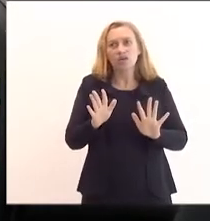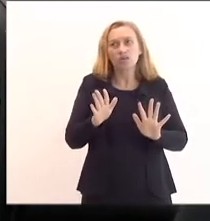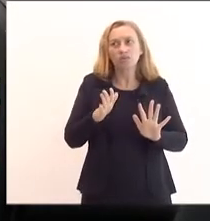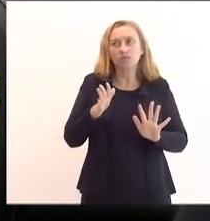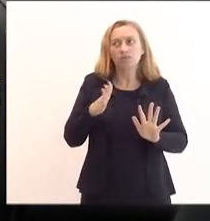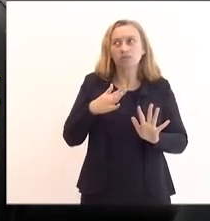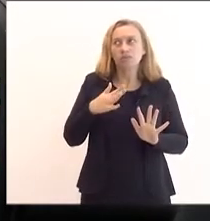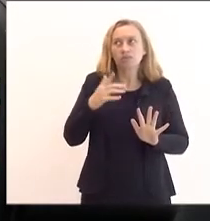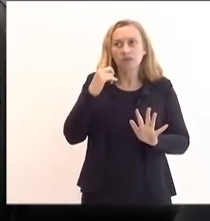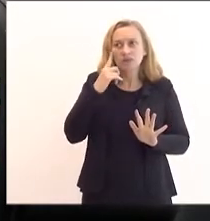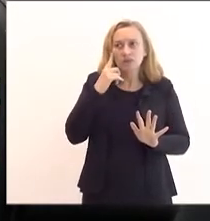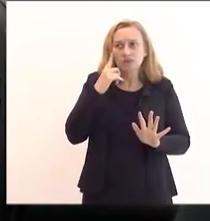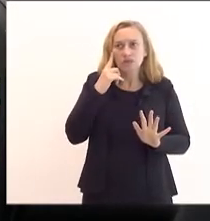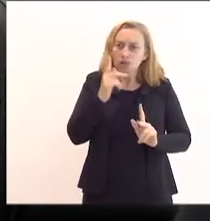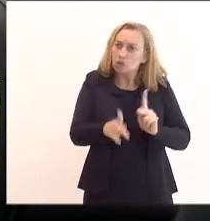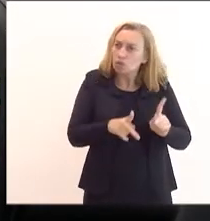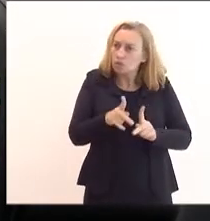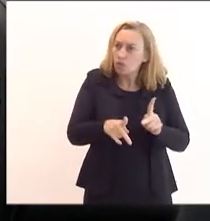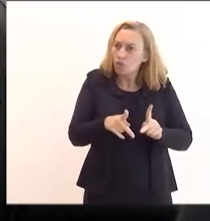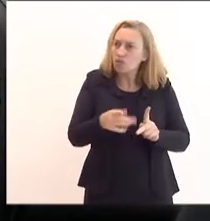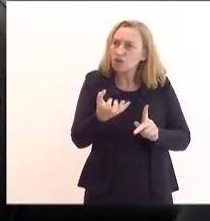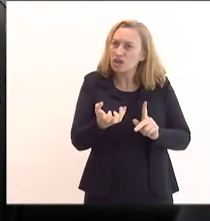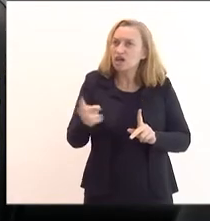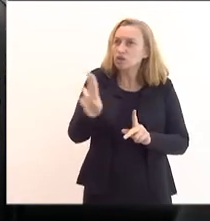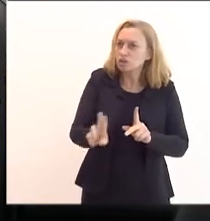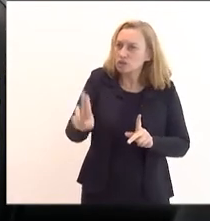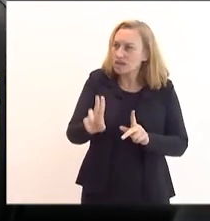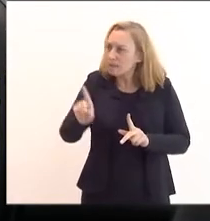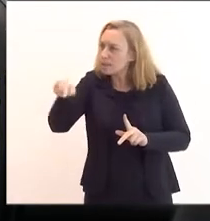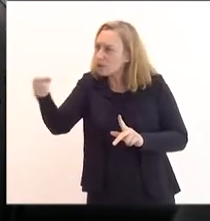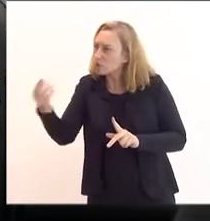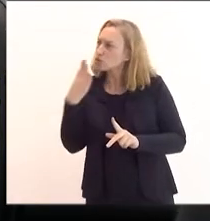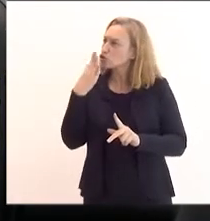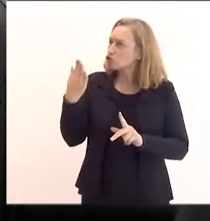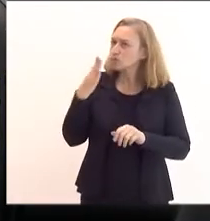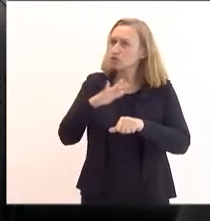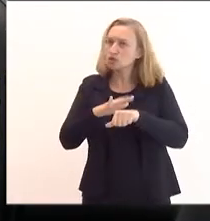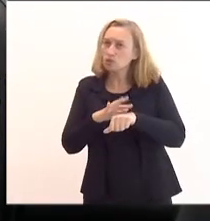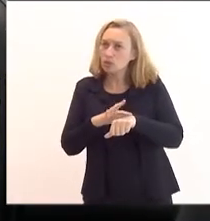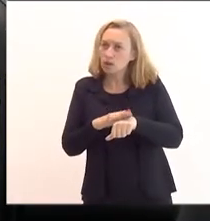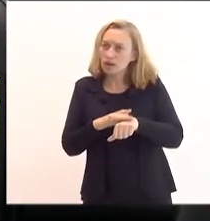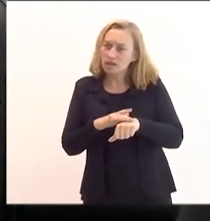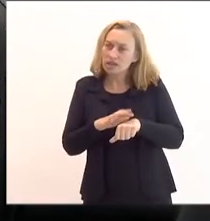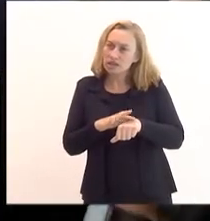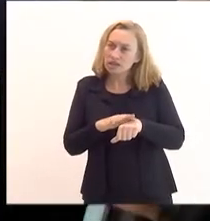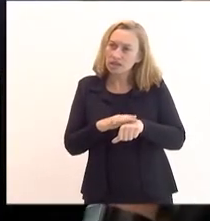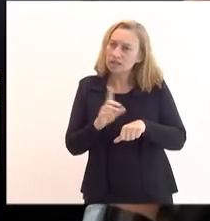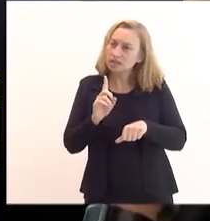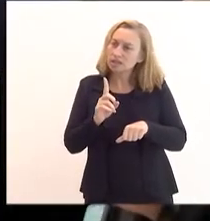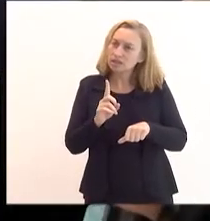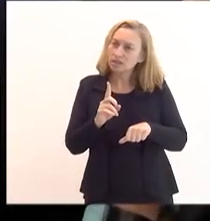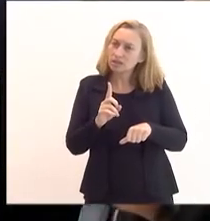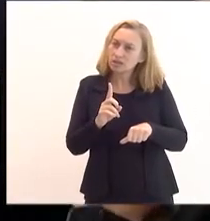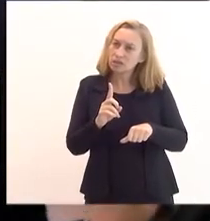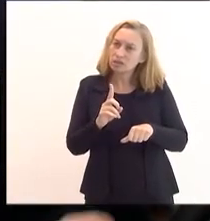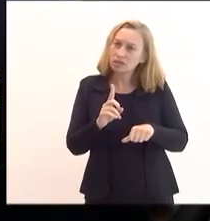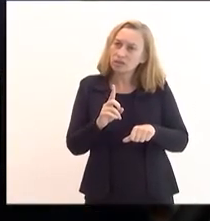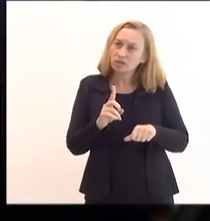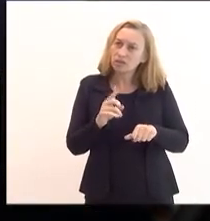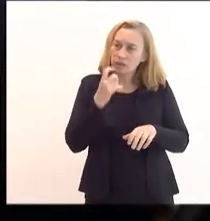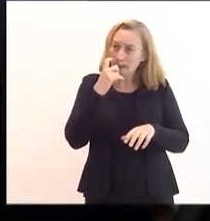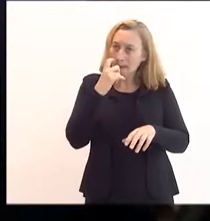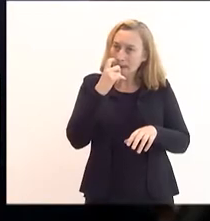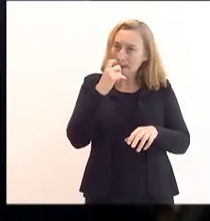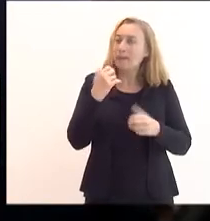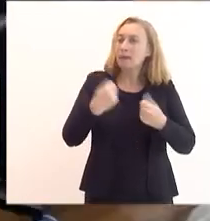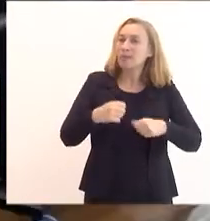população queira fazer uso também para outras doenças que não têm aplicação, mas que tem que ter a prescrição. Está certo. Me